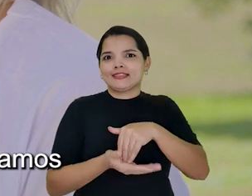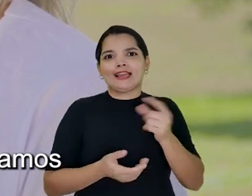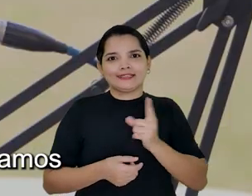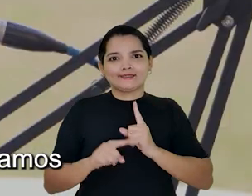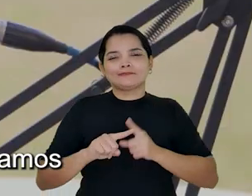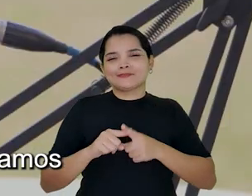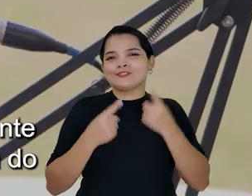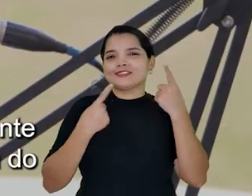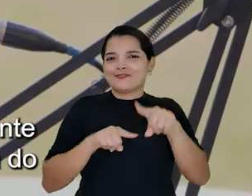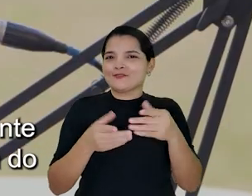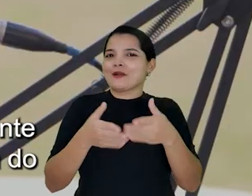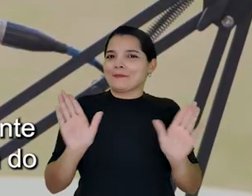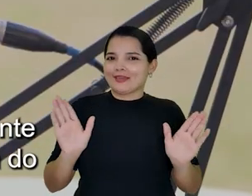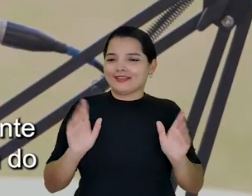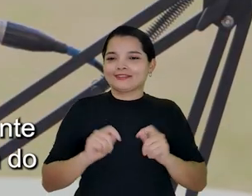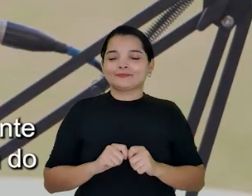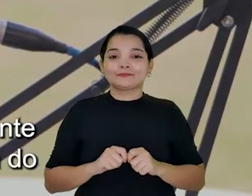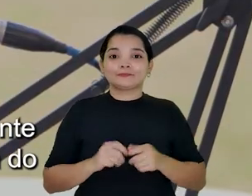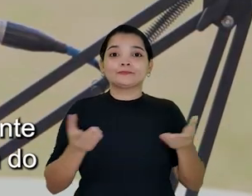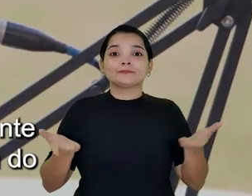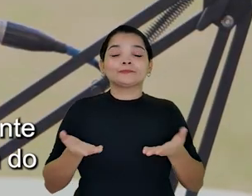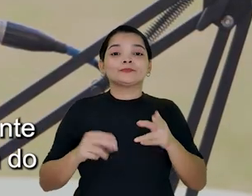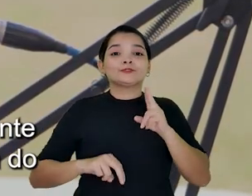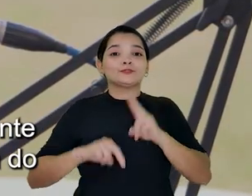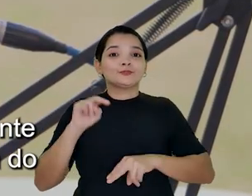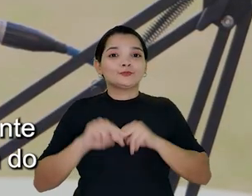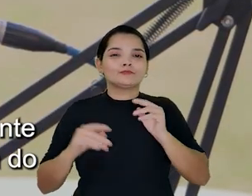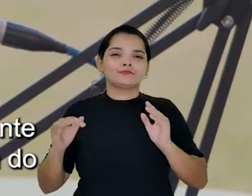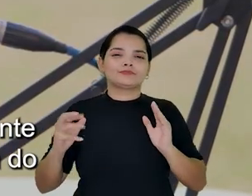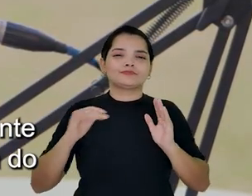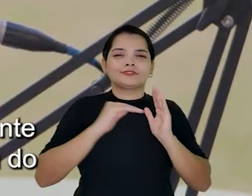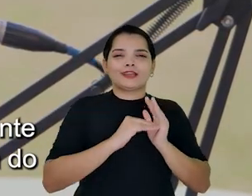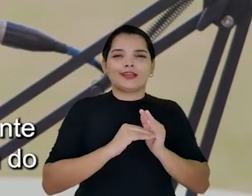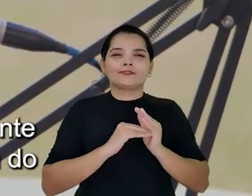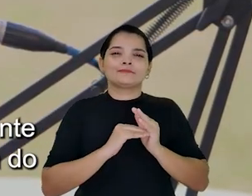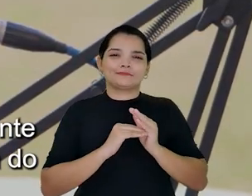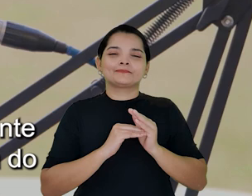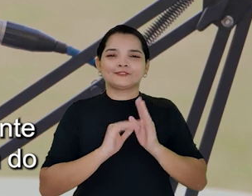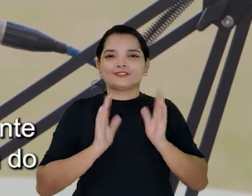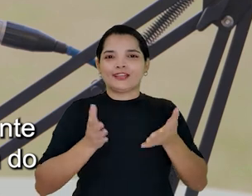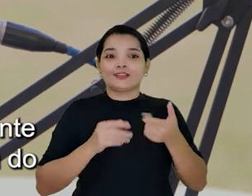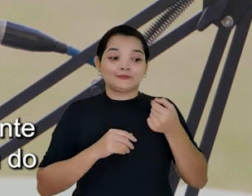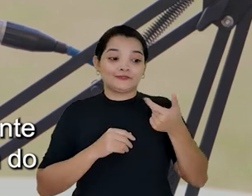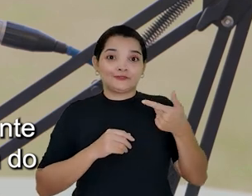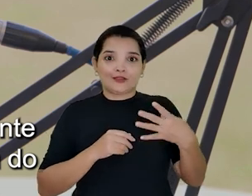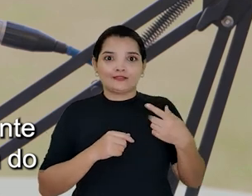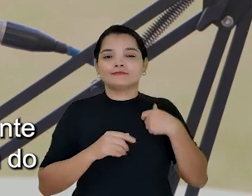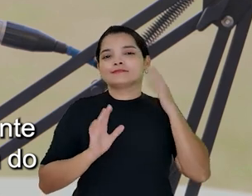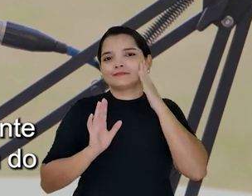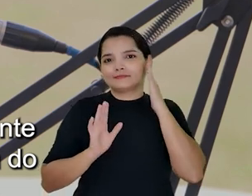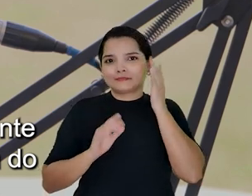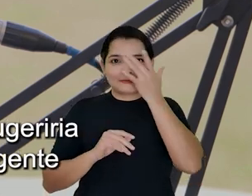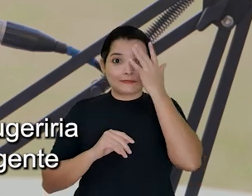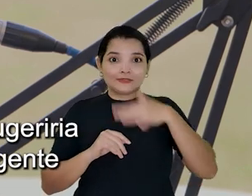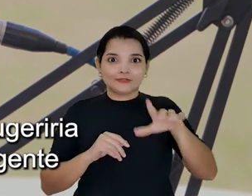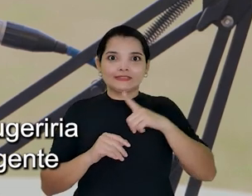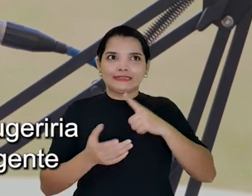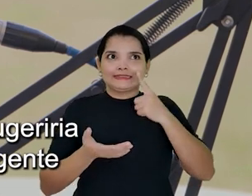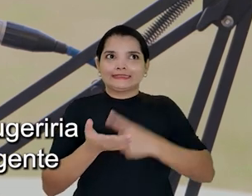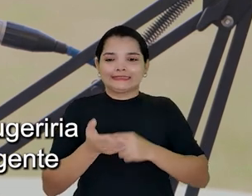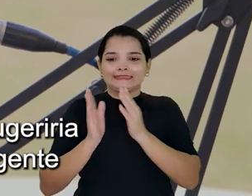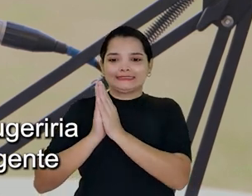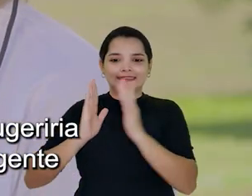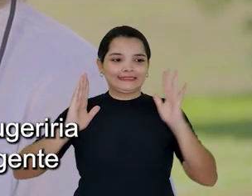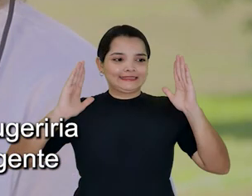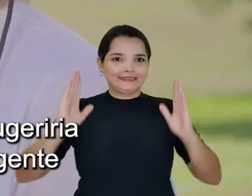bom estamos em no final de junho de 2024 eu sei que tem gente que gosta de ciclos Então temos aí até o fim do ano mais